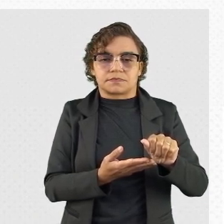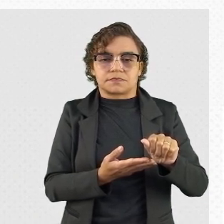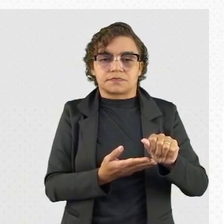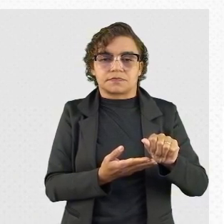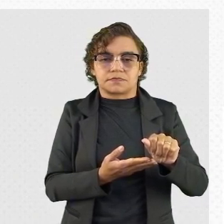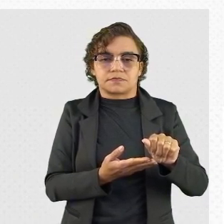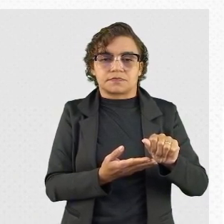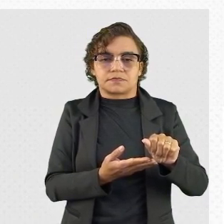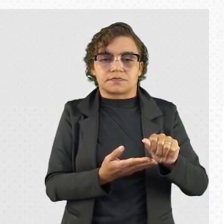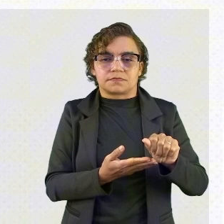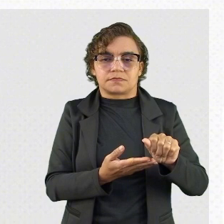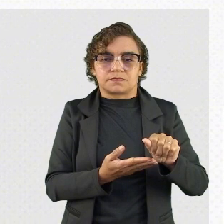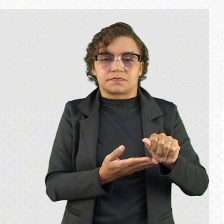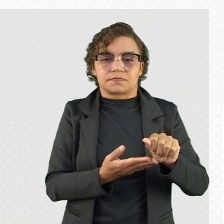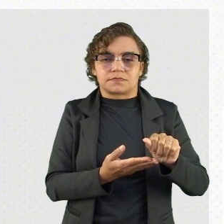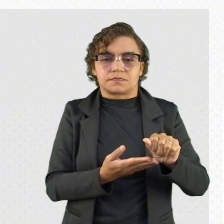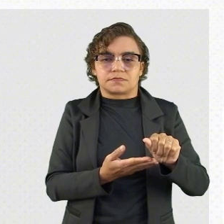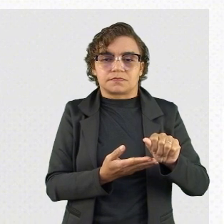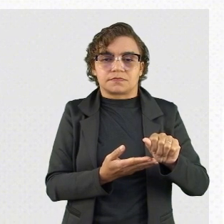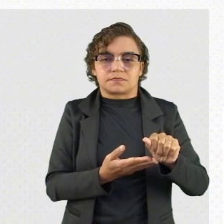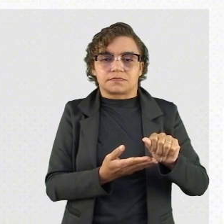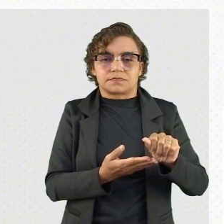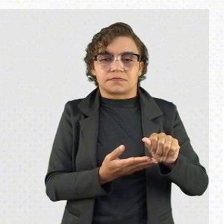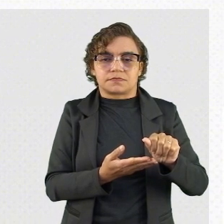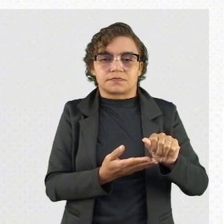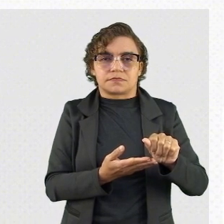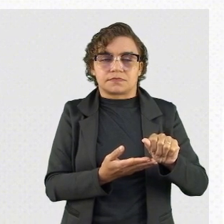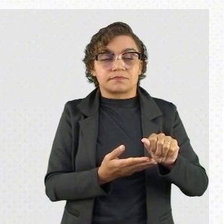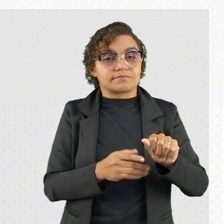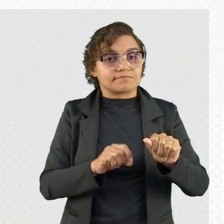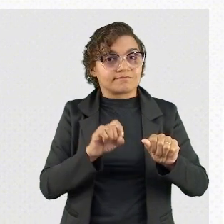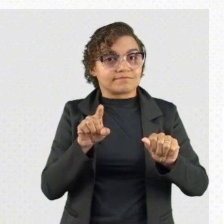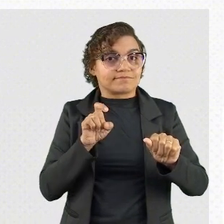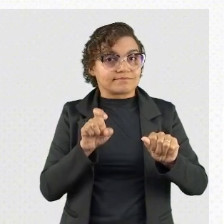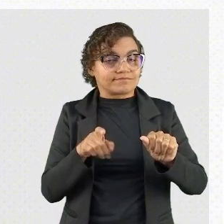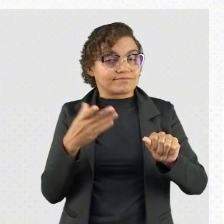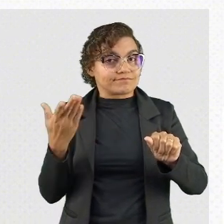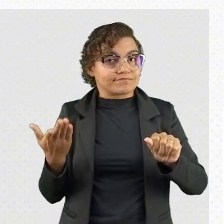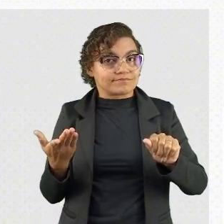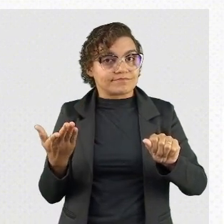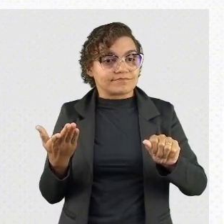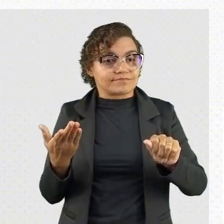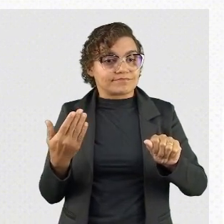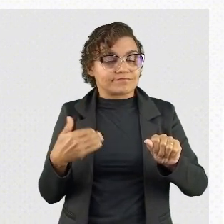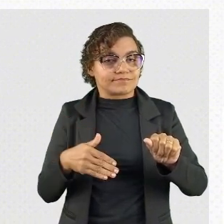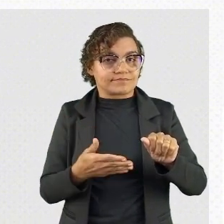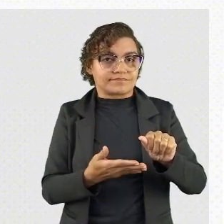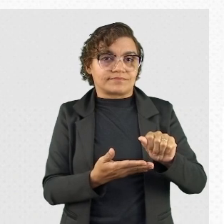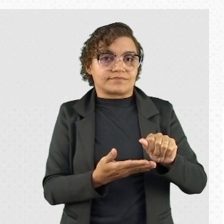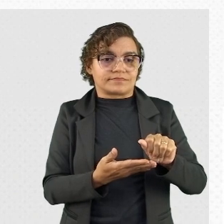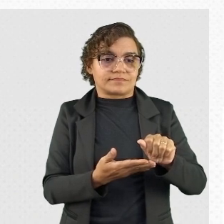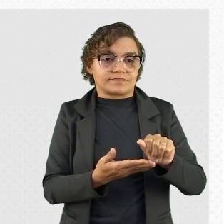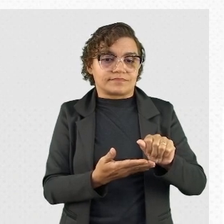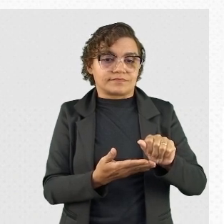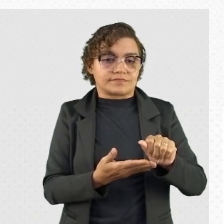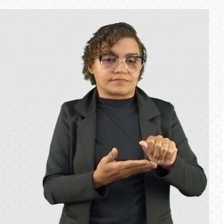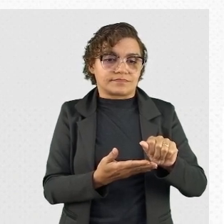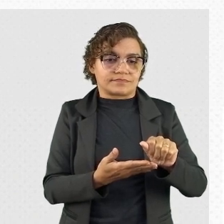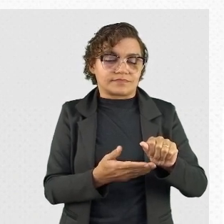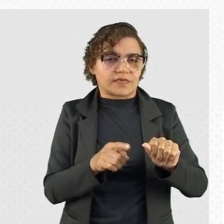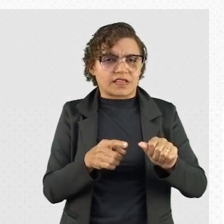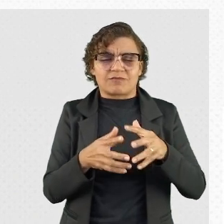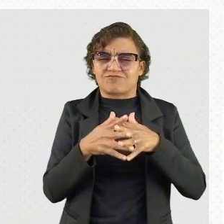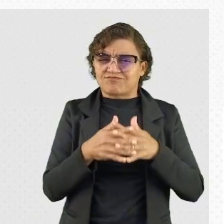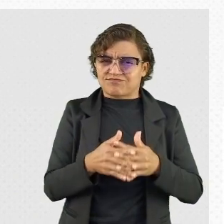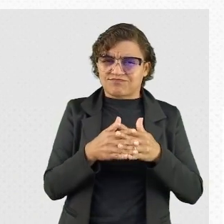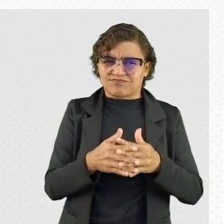ciência teológica e da tradição medieval. Essa alternativa está completamente